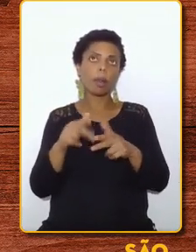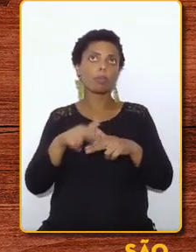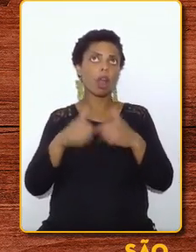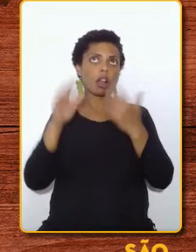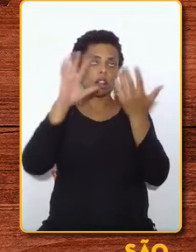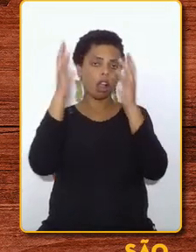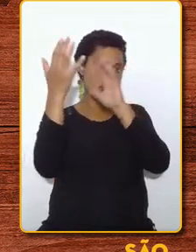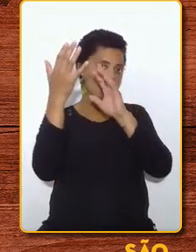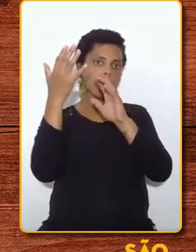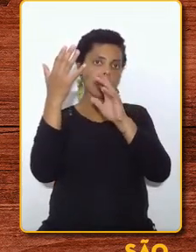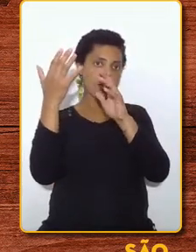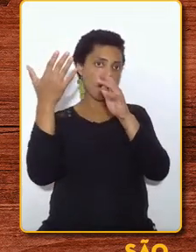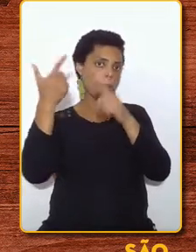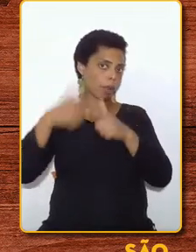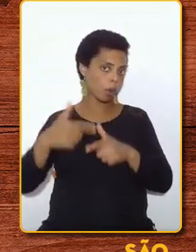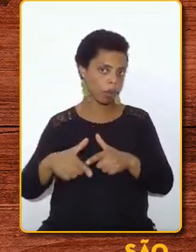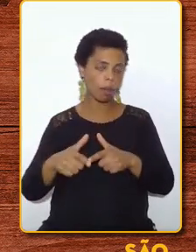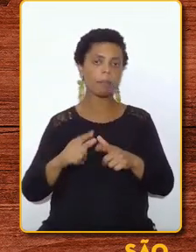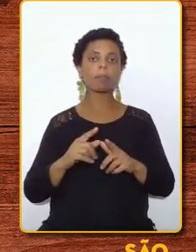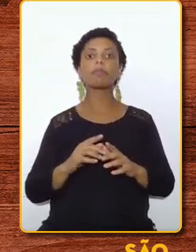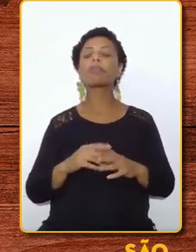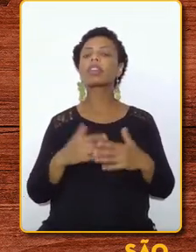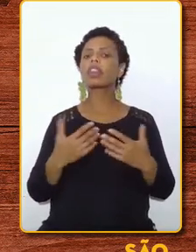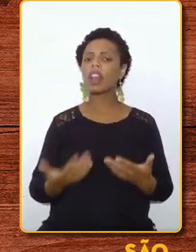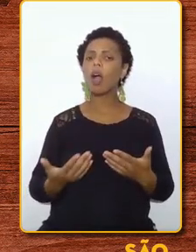mudança na maneira de produzir,